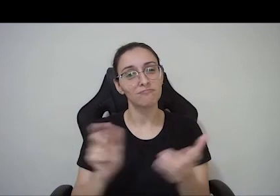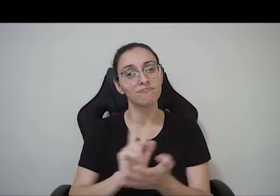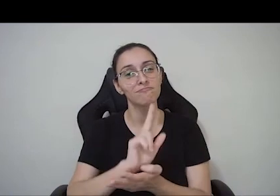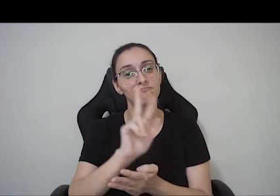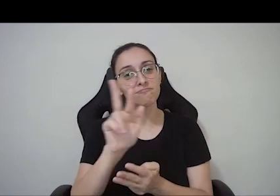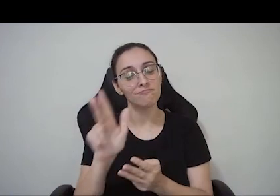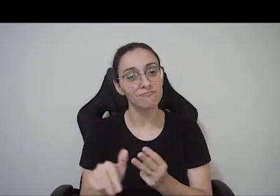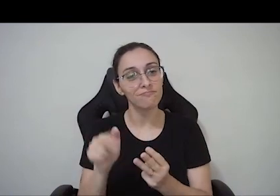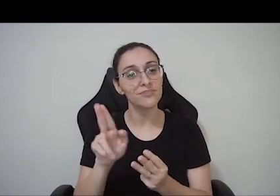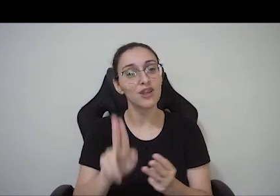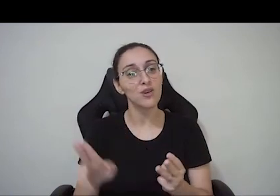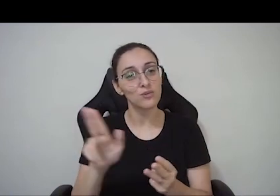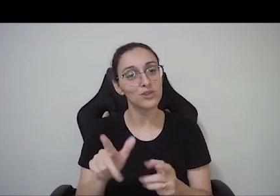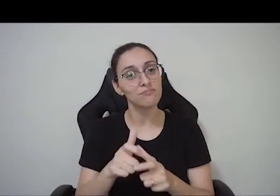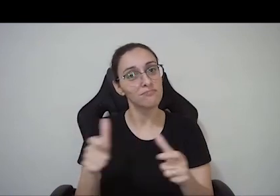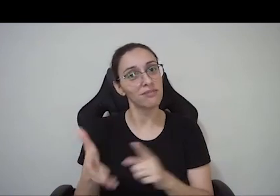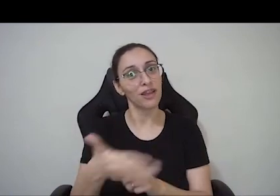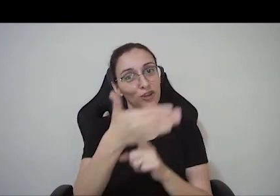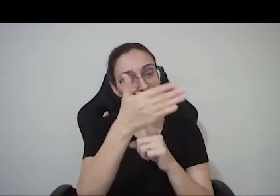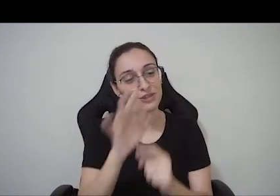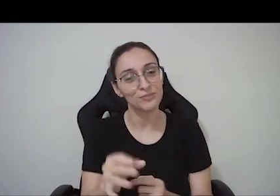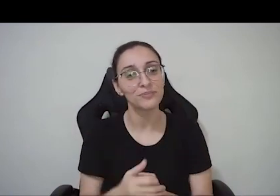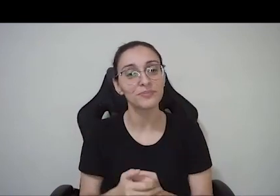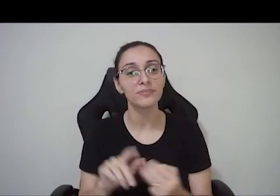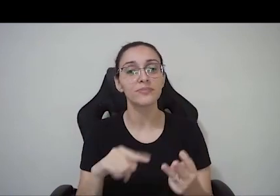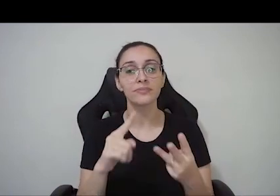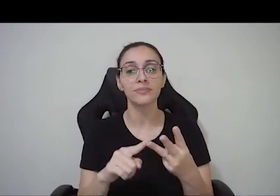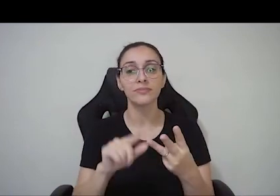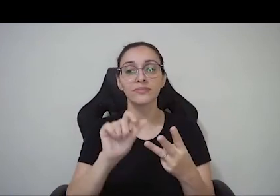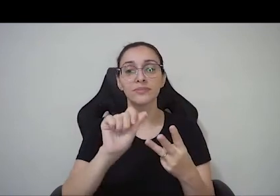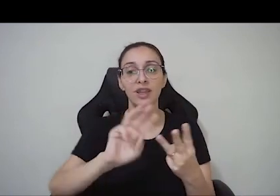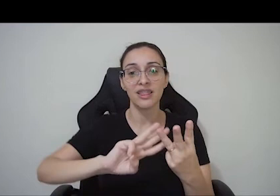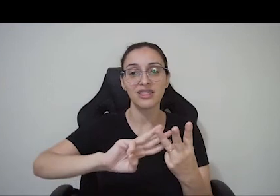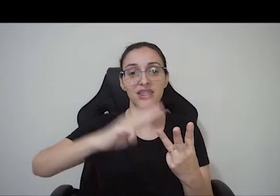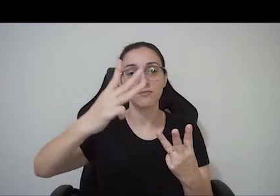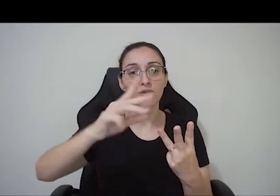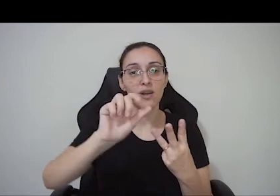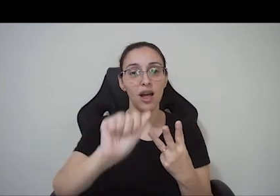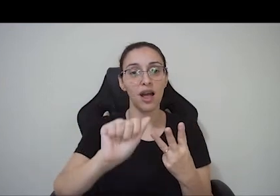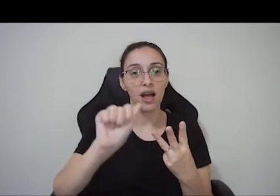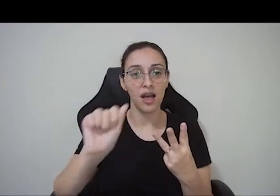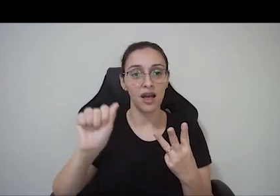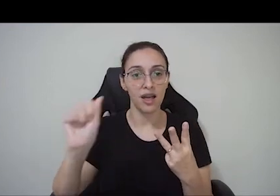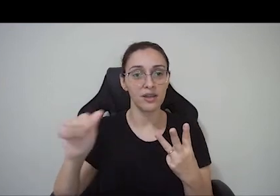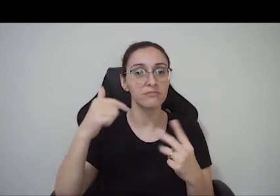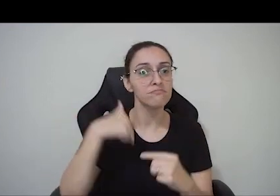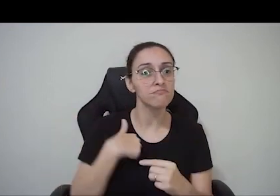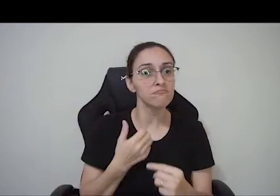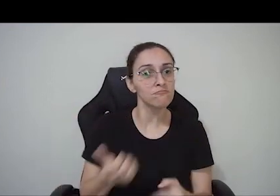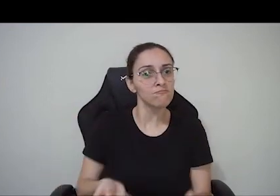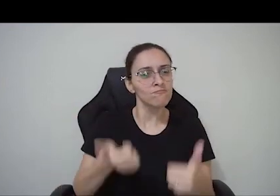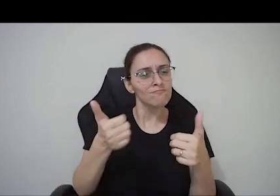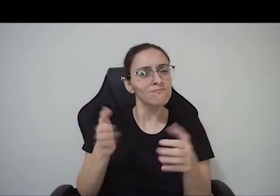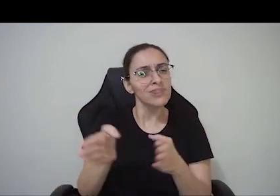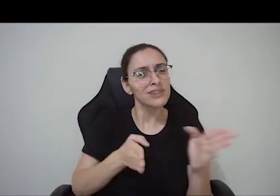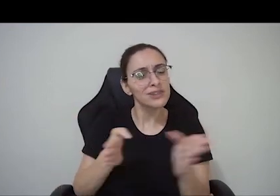por meio de uso da maioria das tecnologias. E o AAA visa garantir um nível otimizado de acessibilidade,